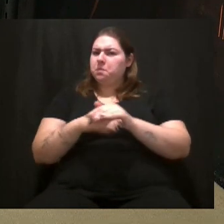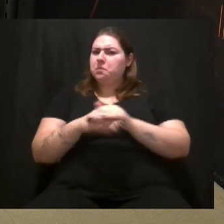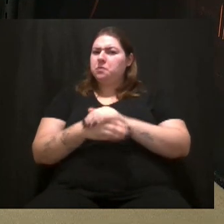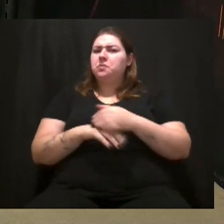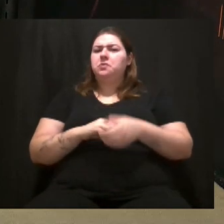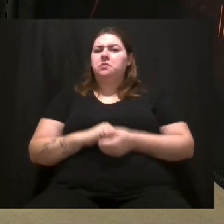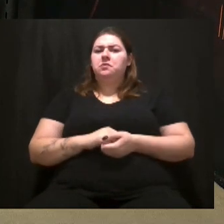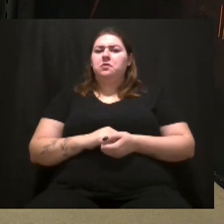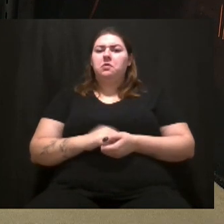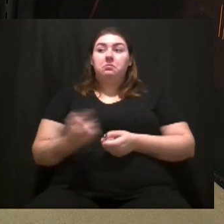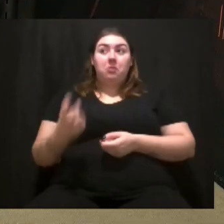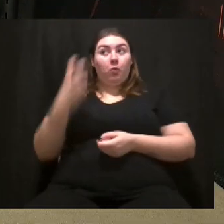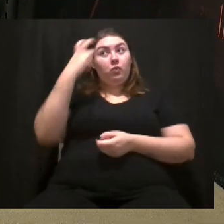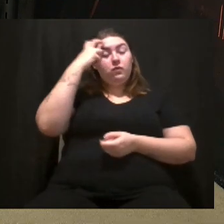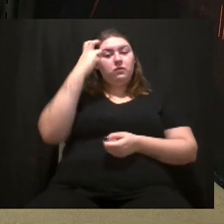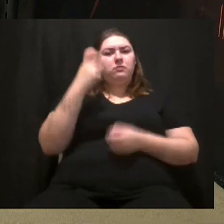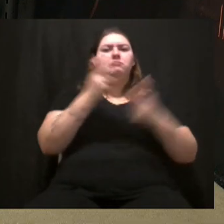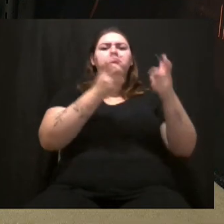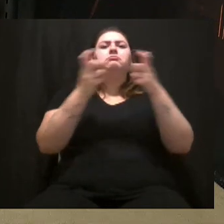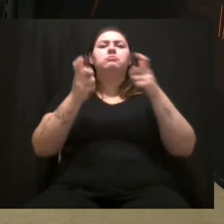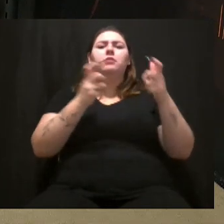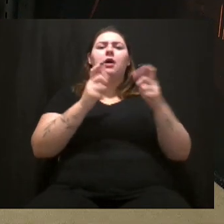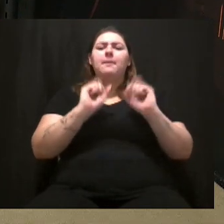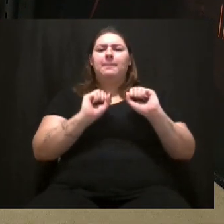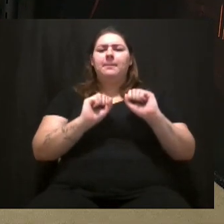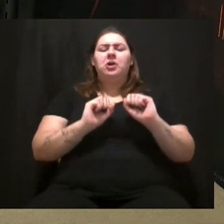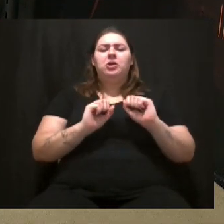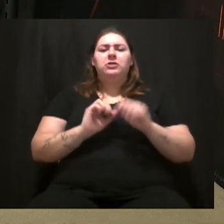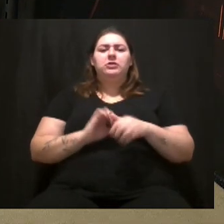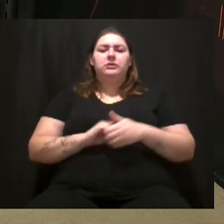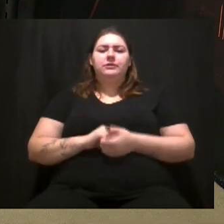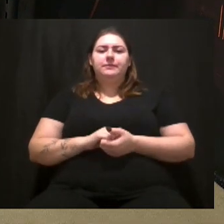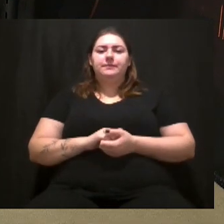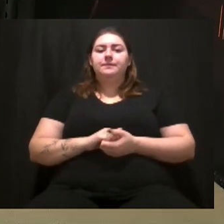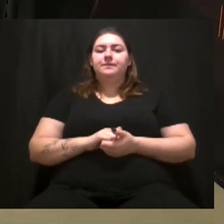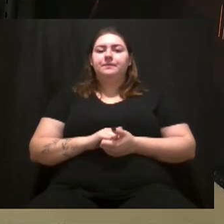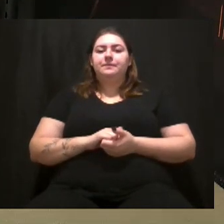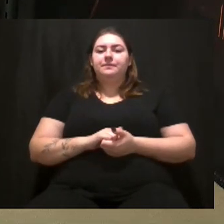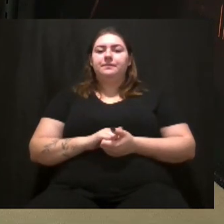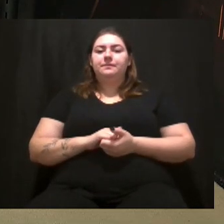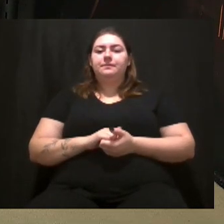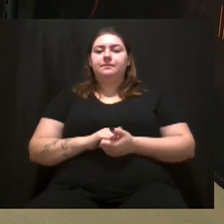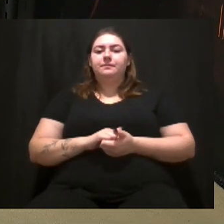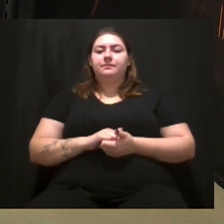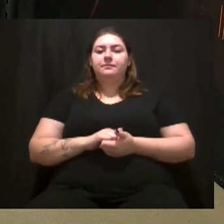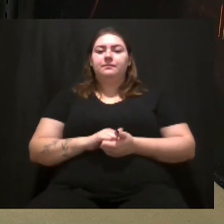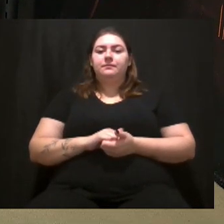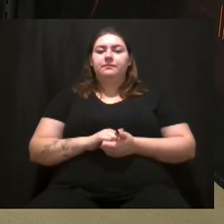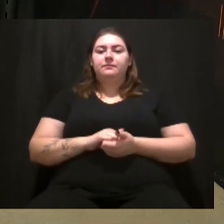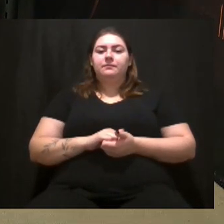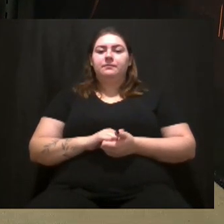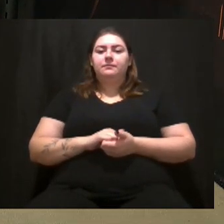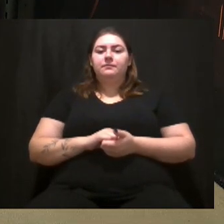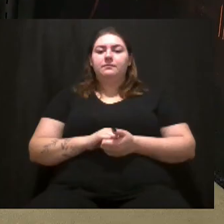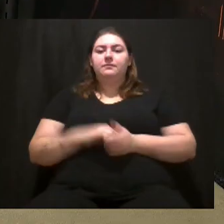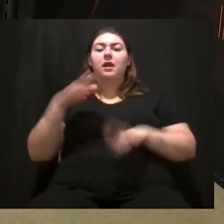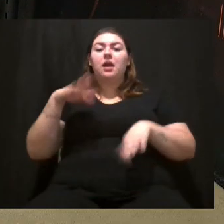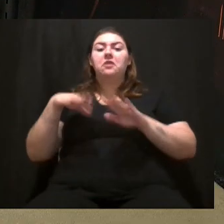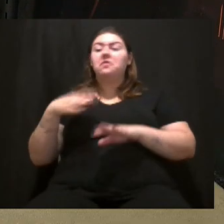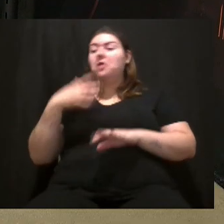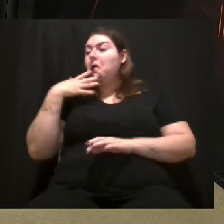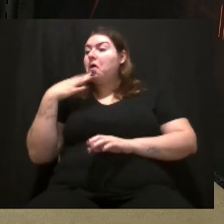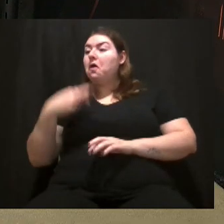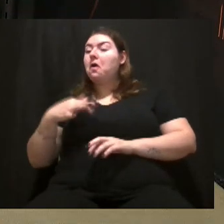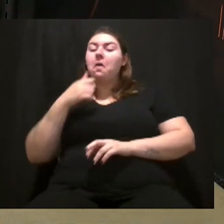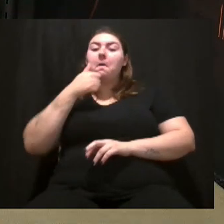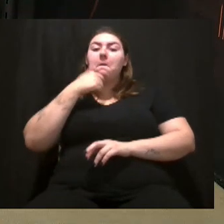vem de onde? Isso pode ser algo dos pais que, de repente, a gente, né, está lá na infância desses pais e que